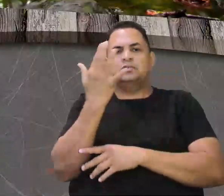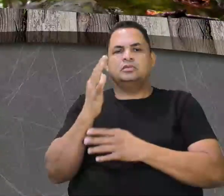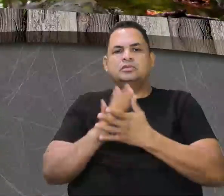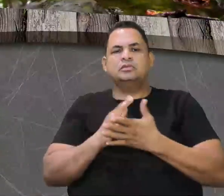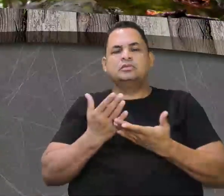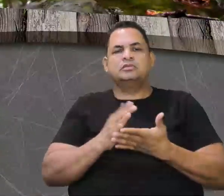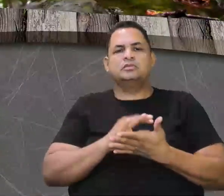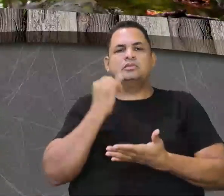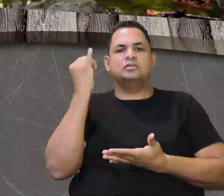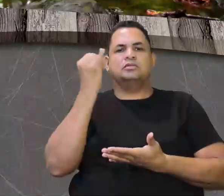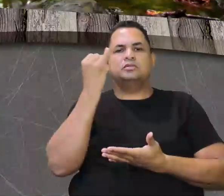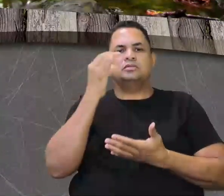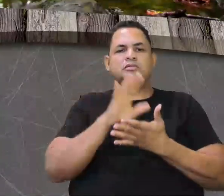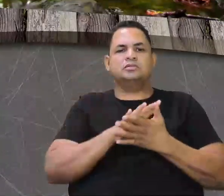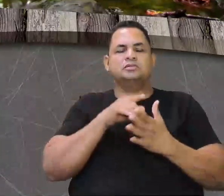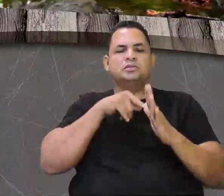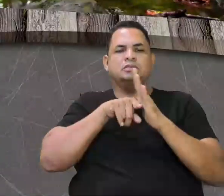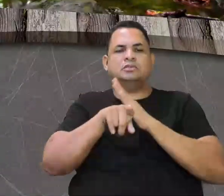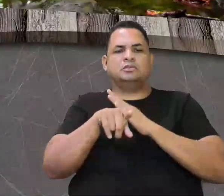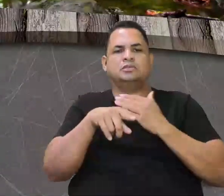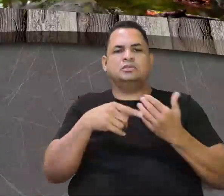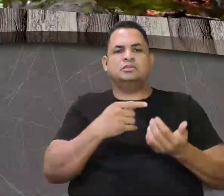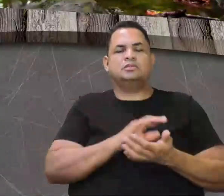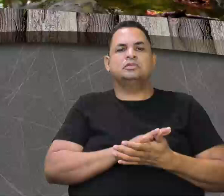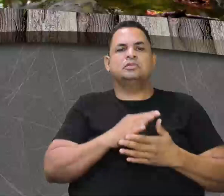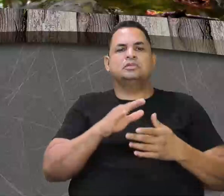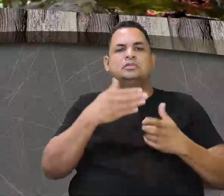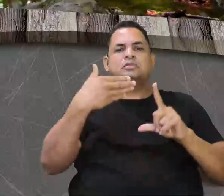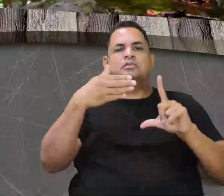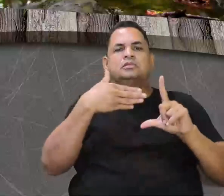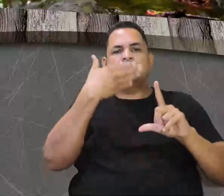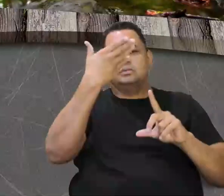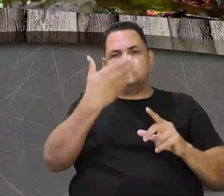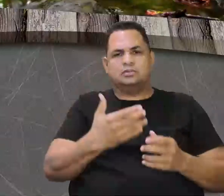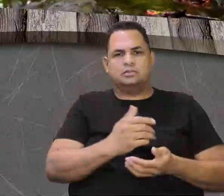que se destaca aqui, então, nas nossas perguntas. Olha lá no quadro.